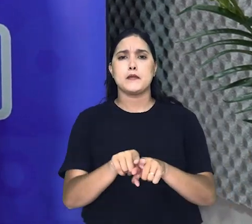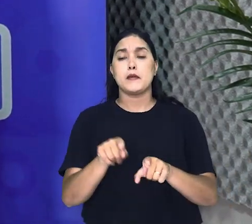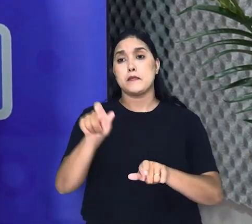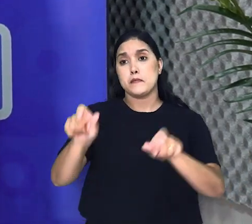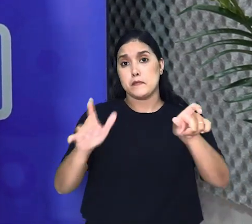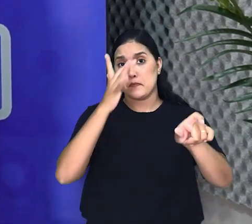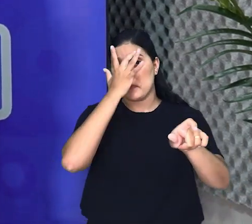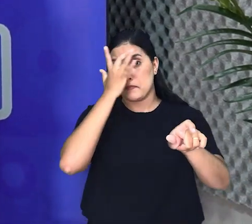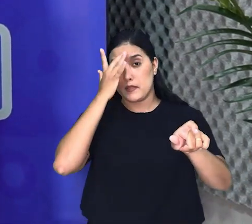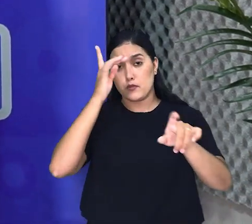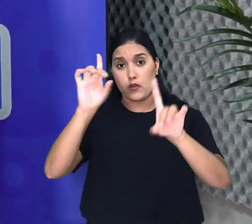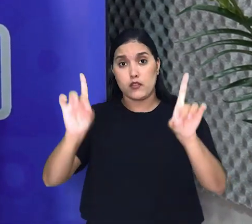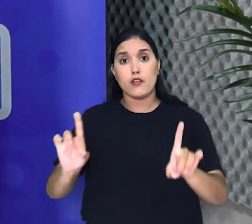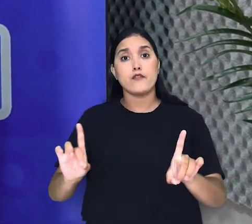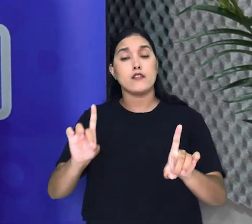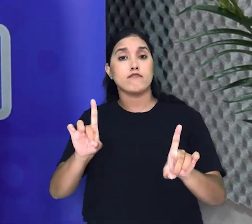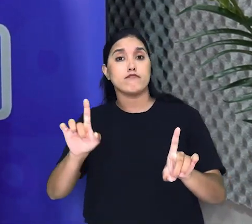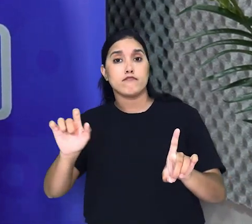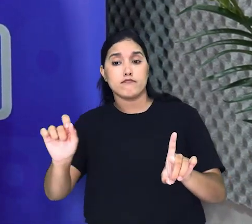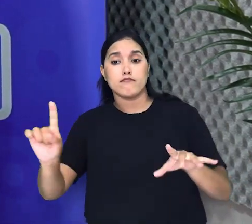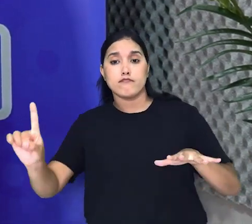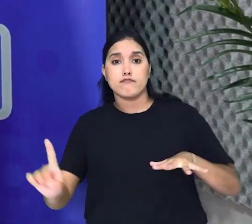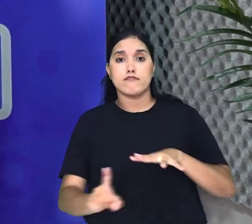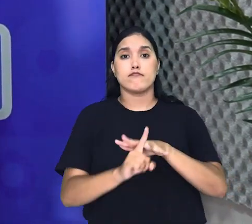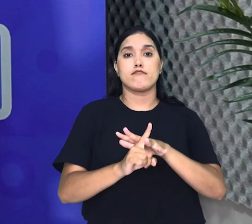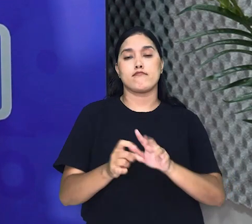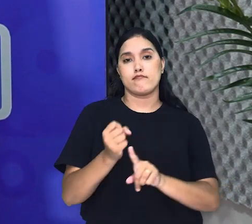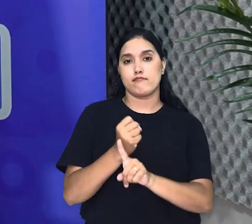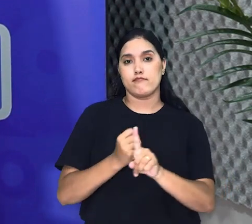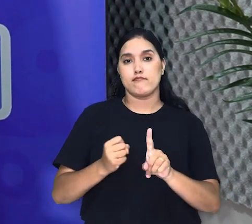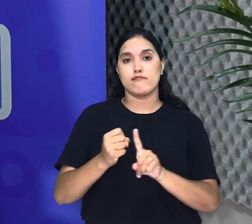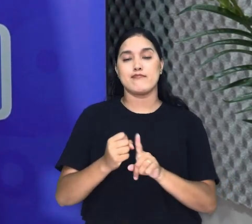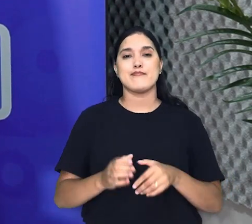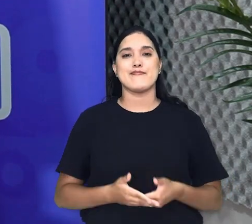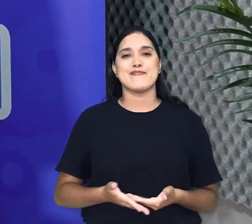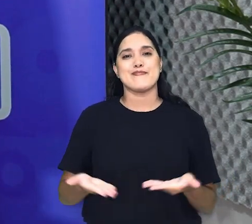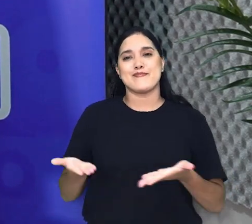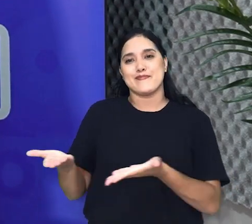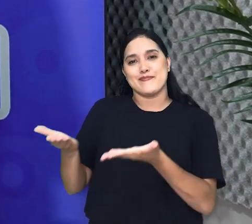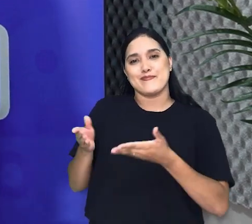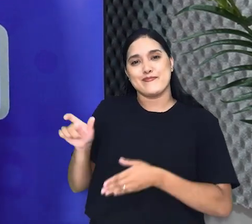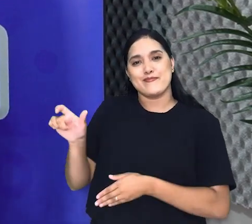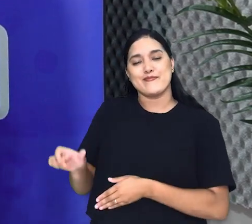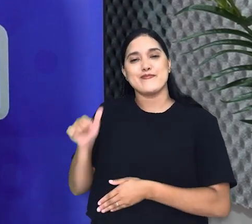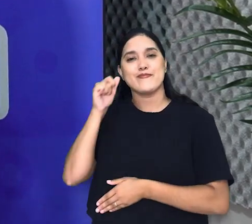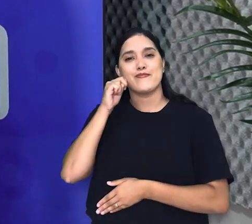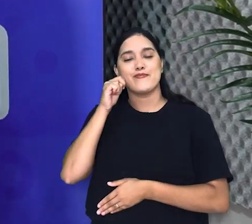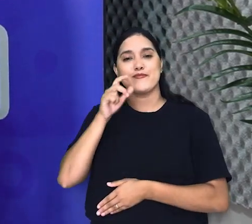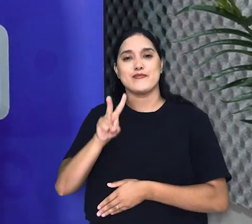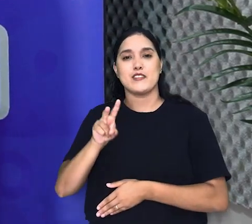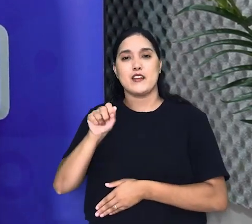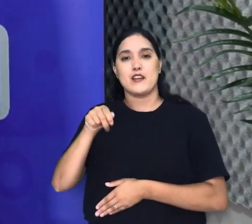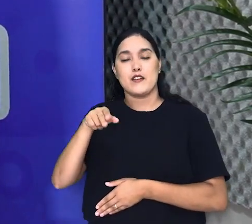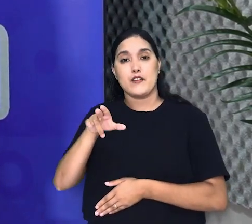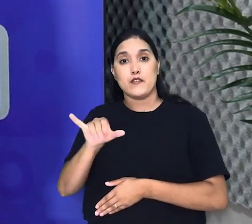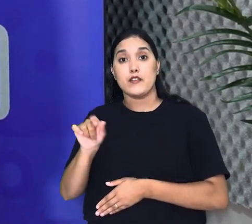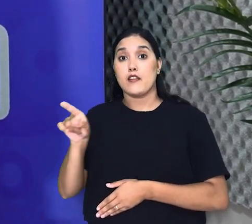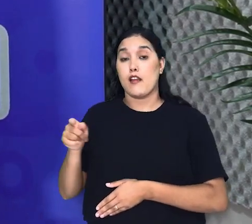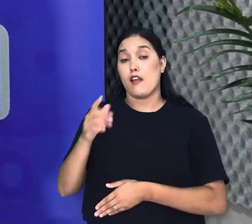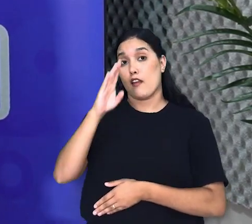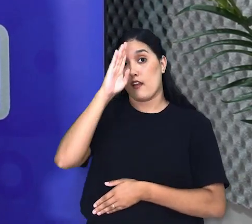que é acadêmica de pedagogia, e ela denomina a sua história como uma história de